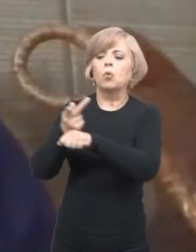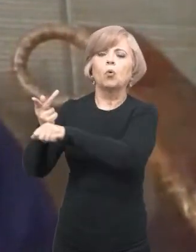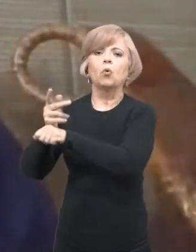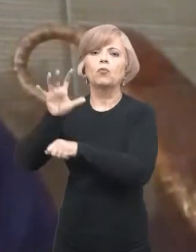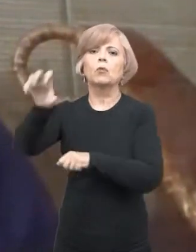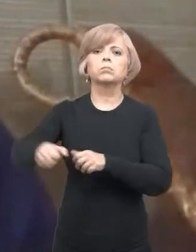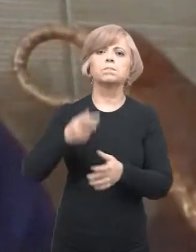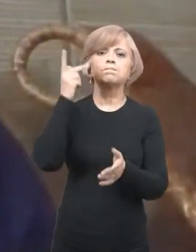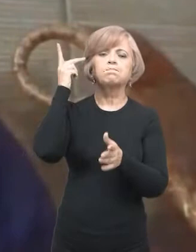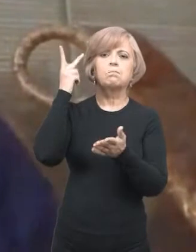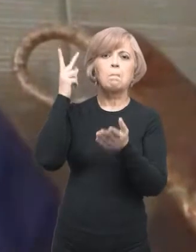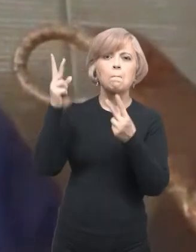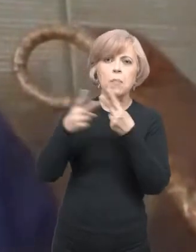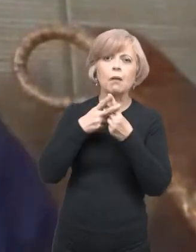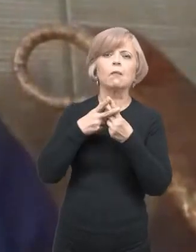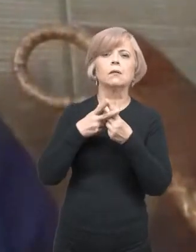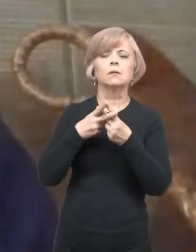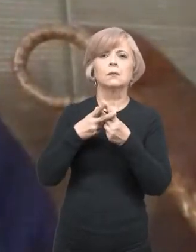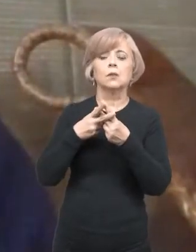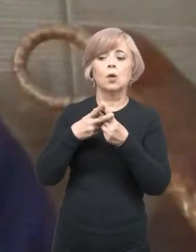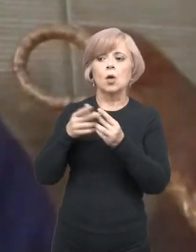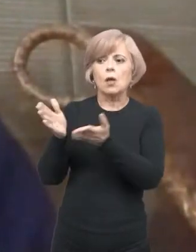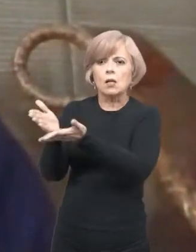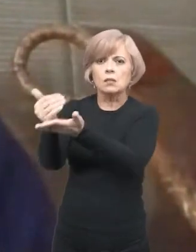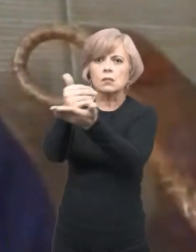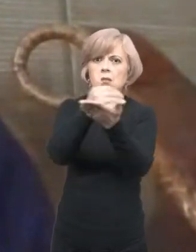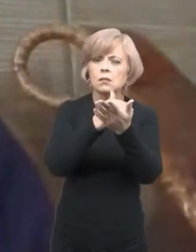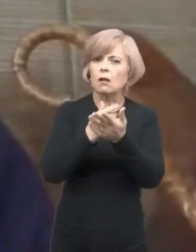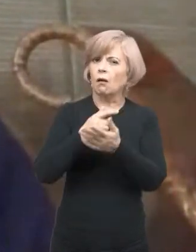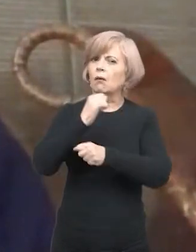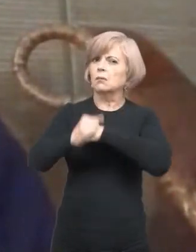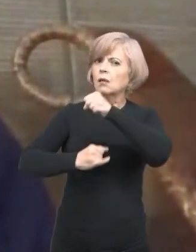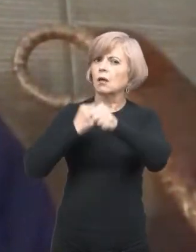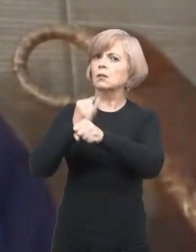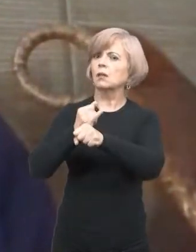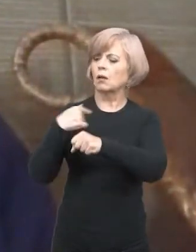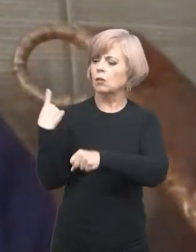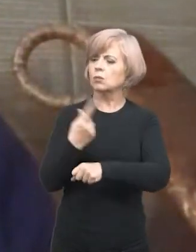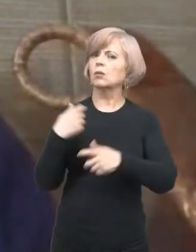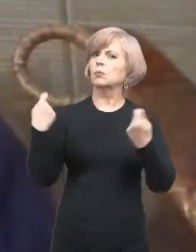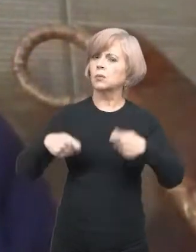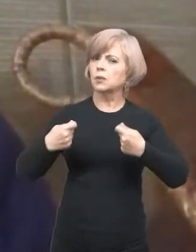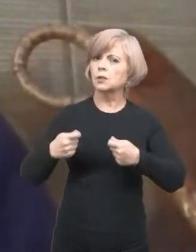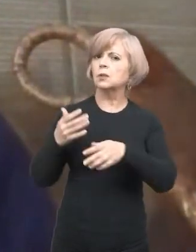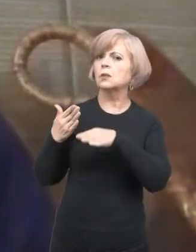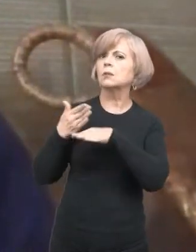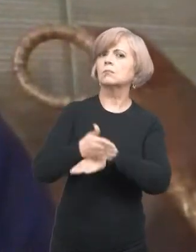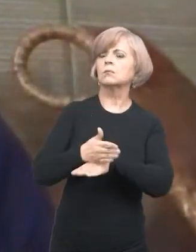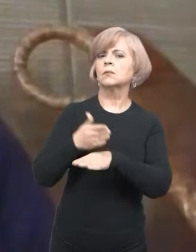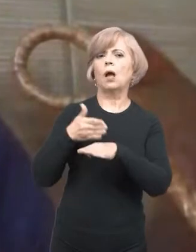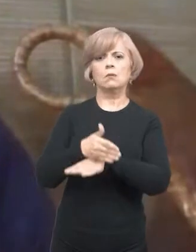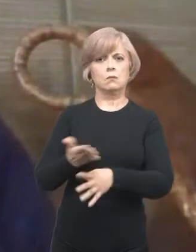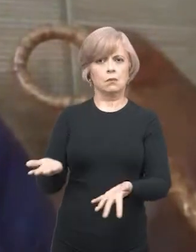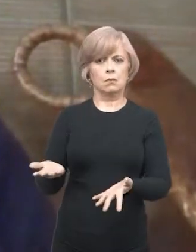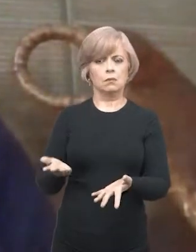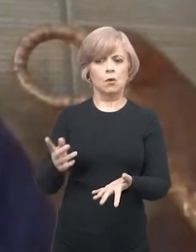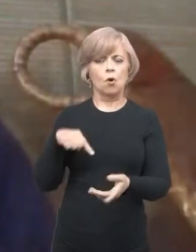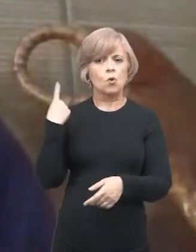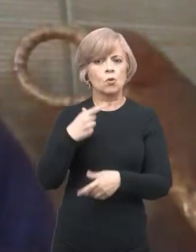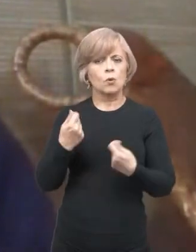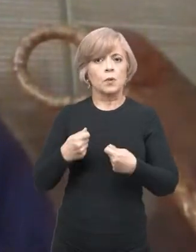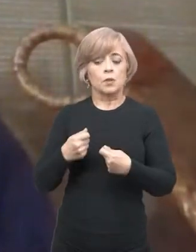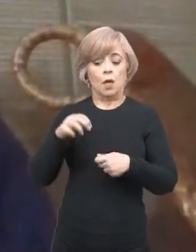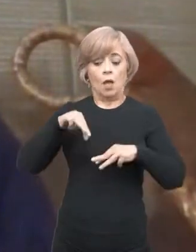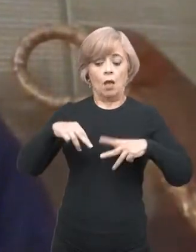solicitada pelo Ministério Público e a obtenção desses dados telemáticos. Então, este MS